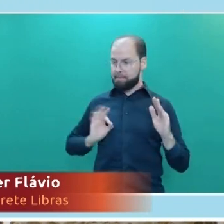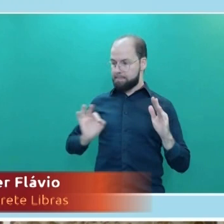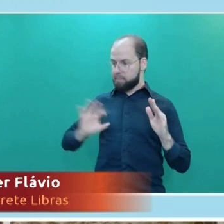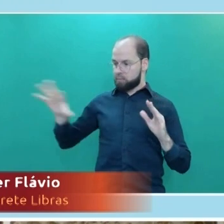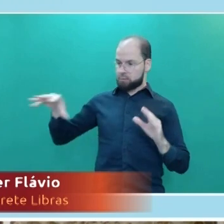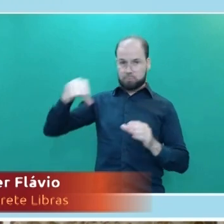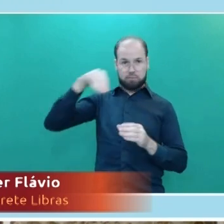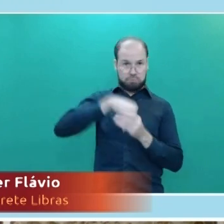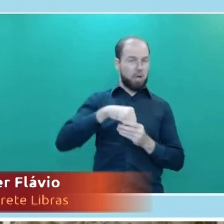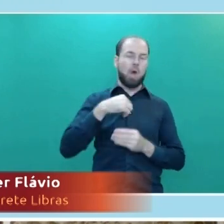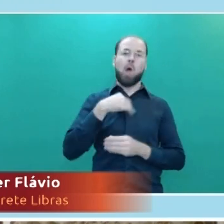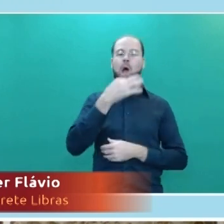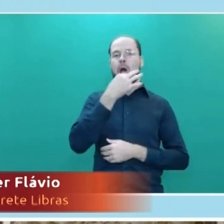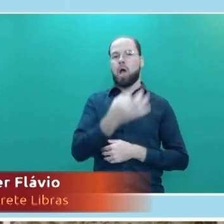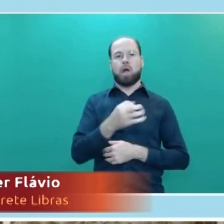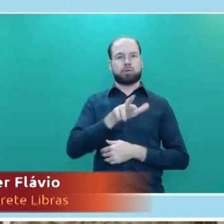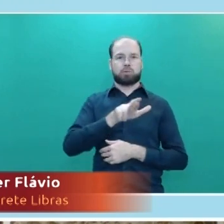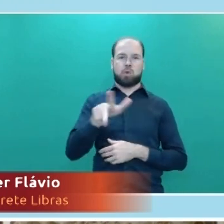como exemplo,